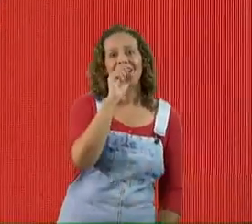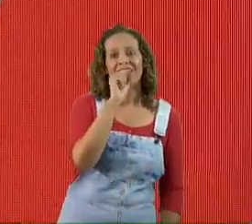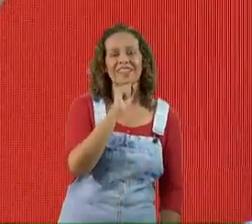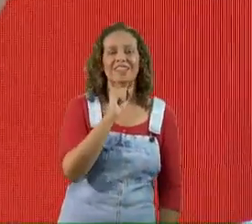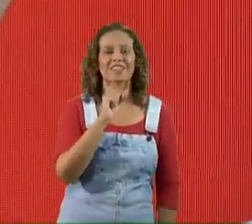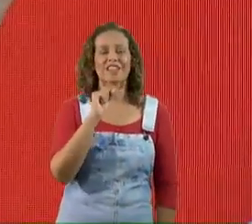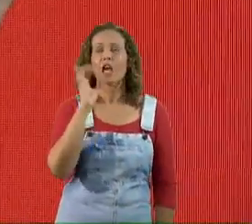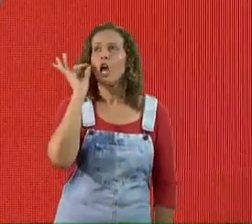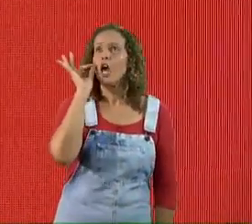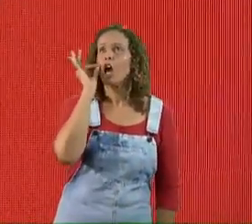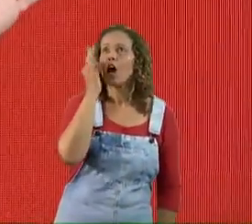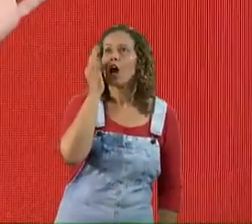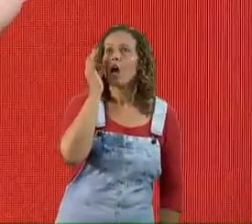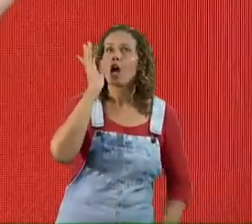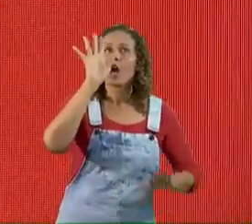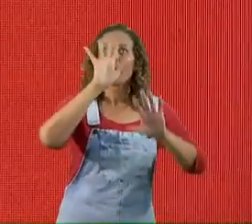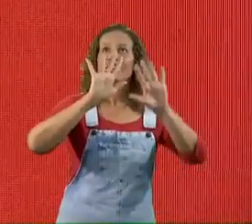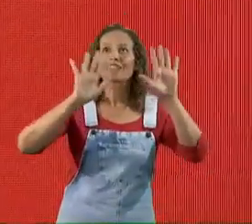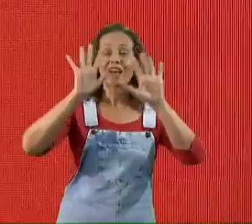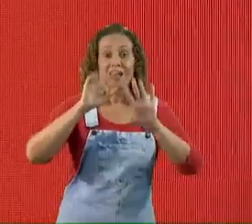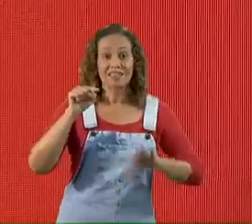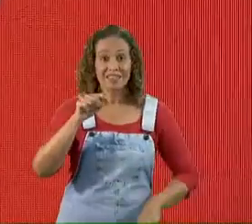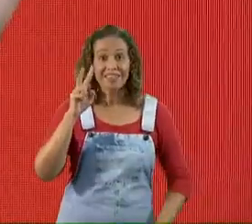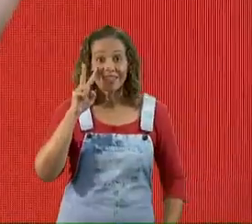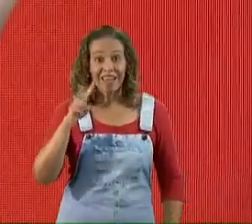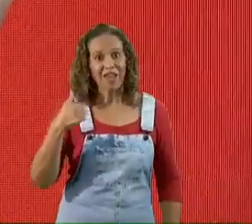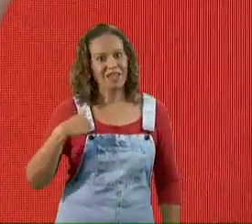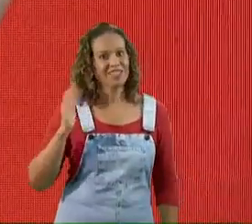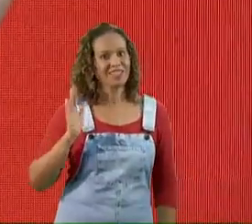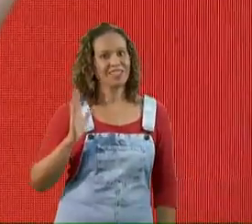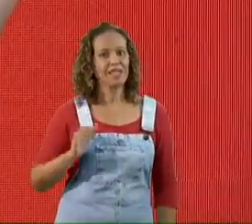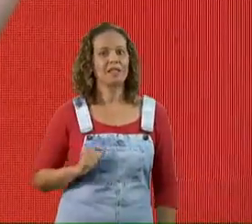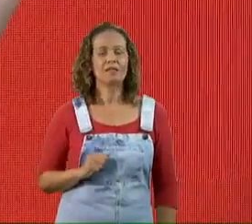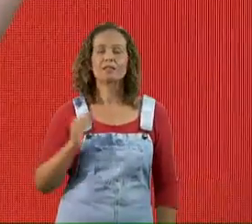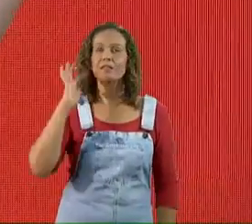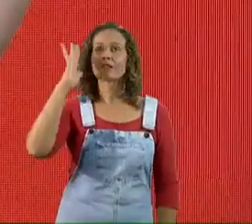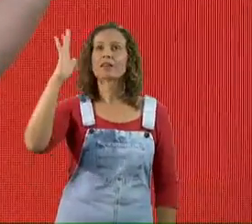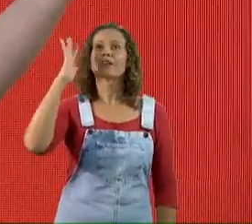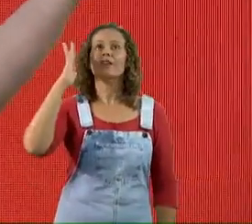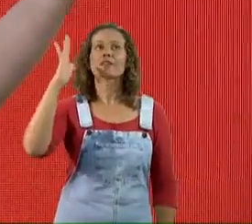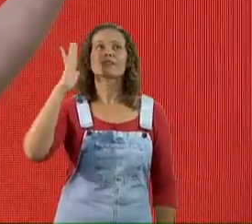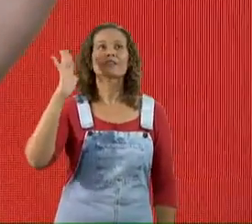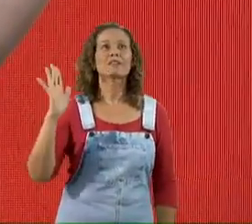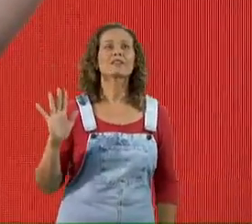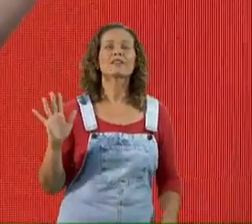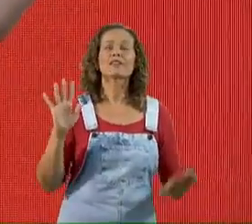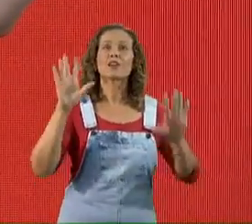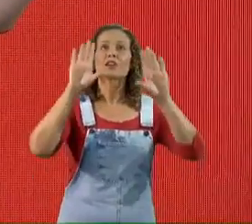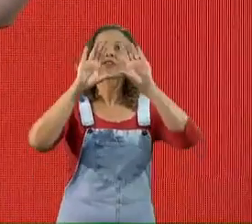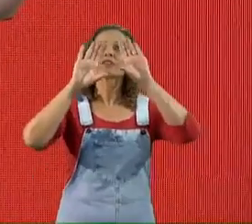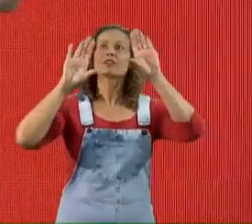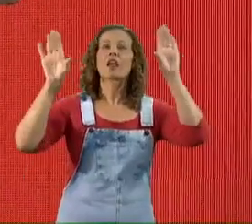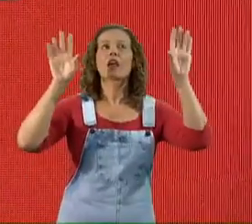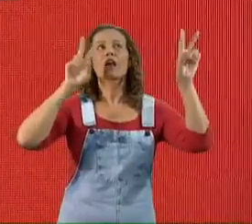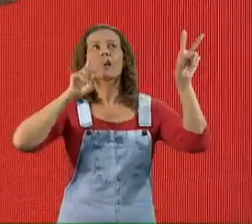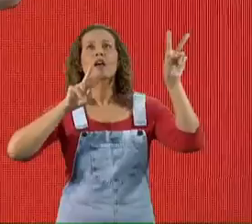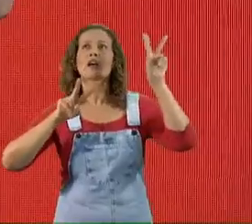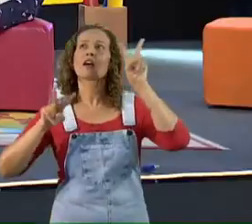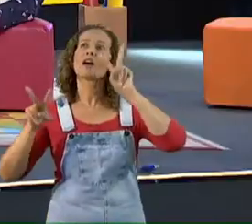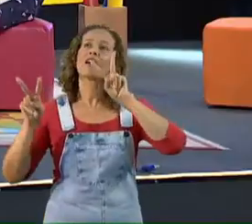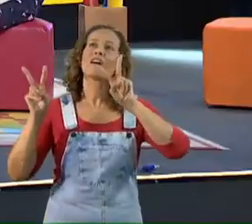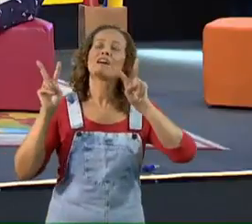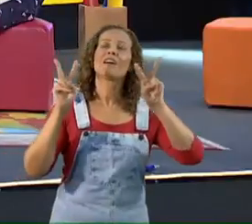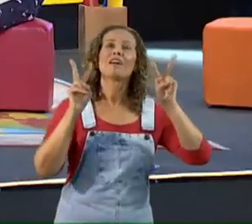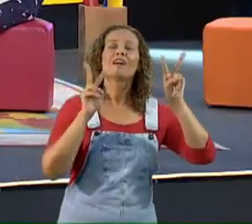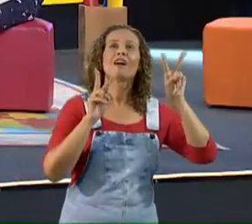Rosado. Você já viu? Eu já. Imagine agora. Pois é. Quando a gente olha para o céu, a gente